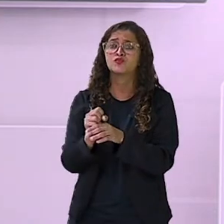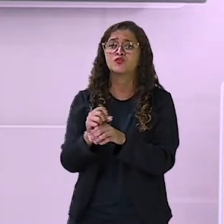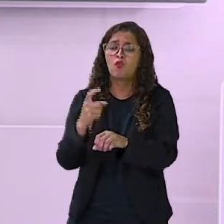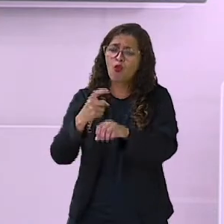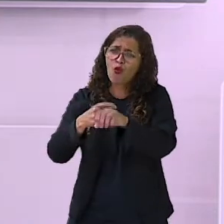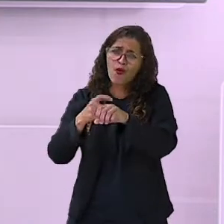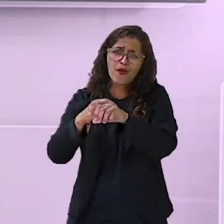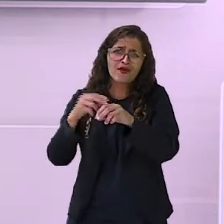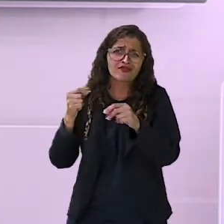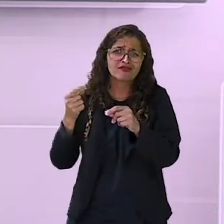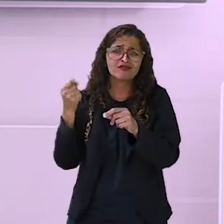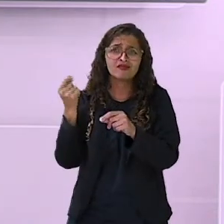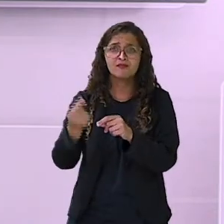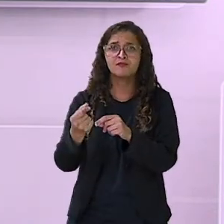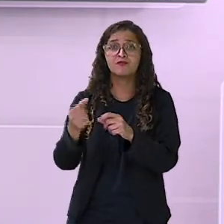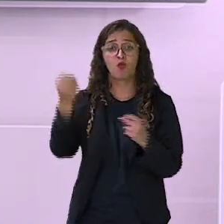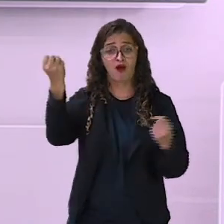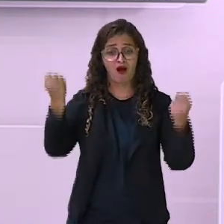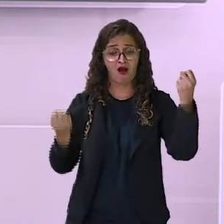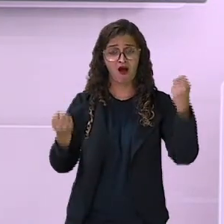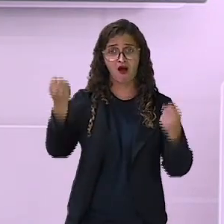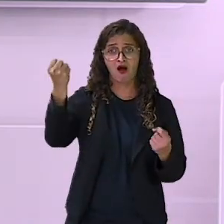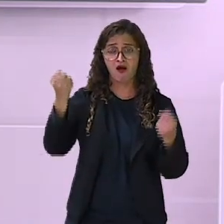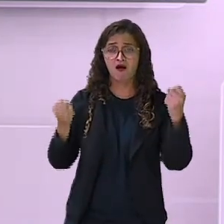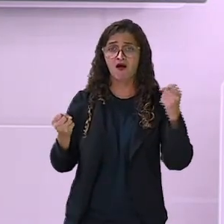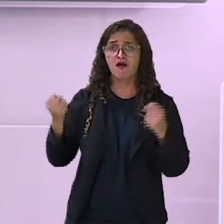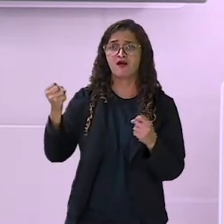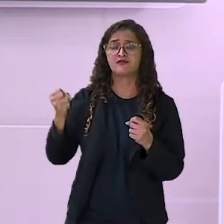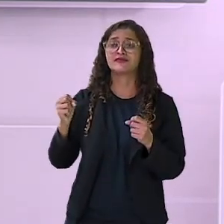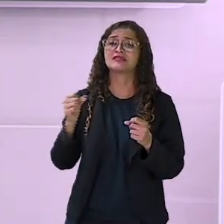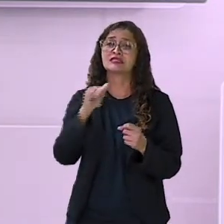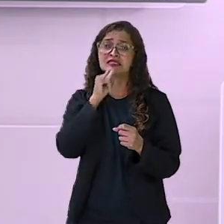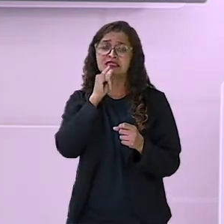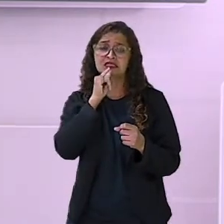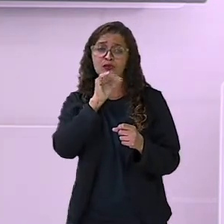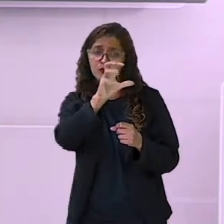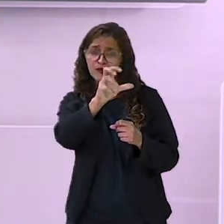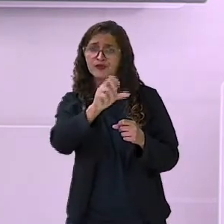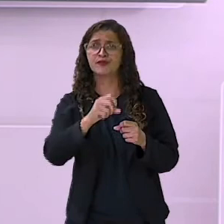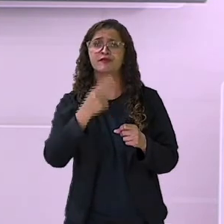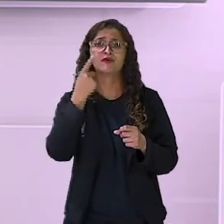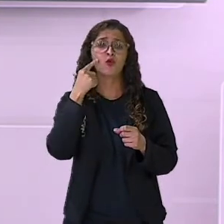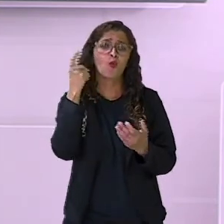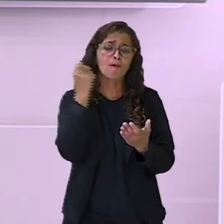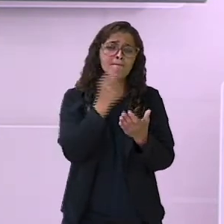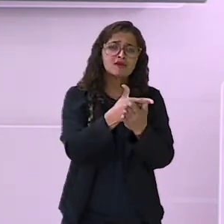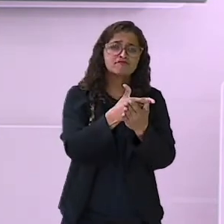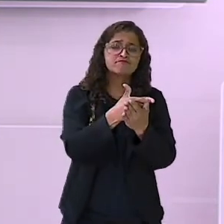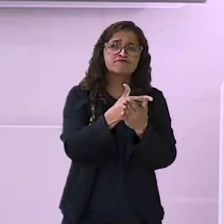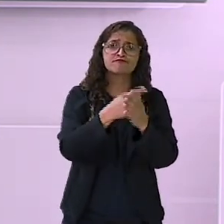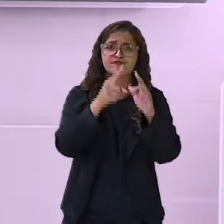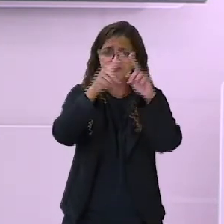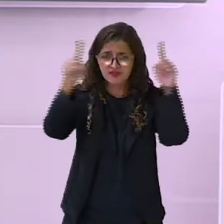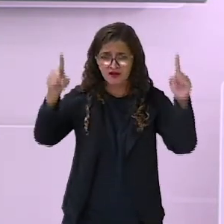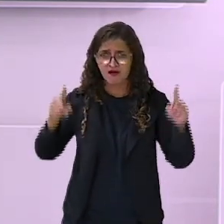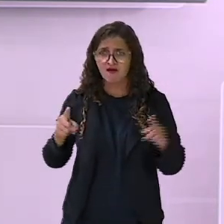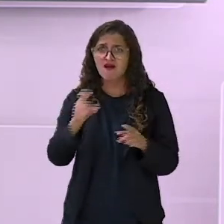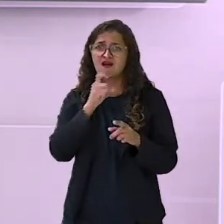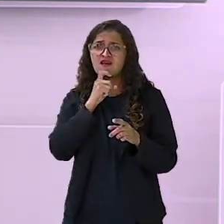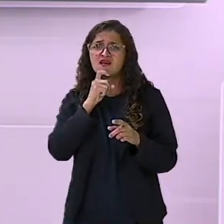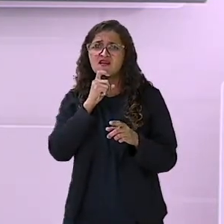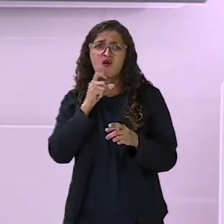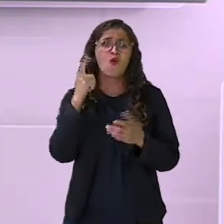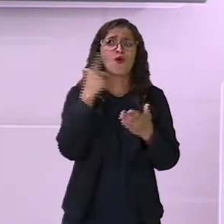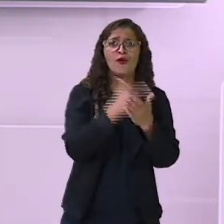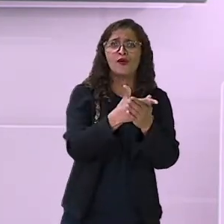os eletrodomésticos. Ou seja, a gente compra uma geladeira, por exemplo, eu não quero uma geladeira para amanhã eu ter